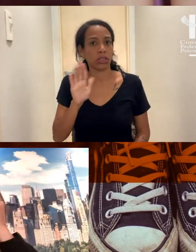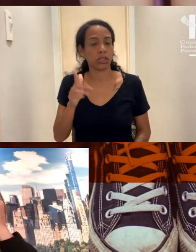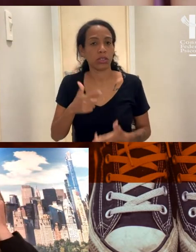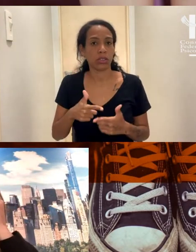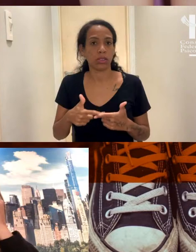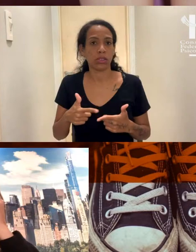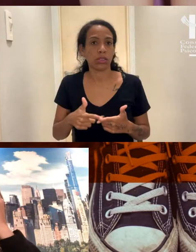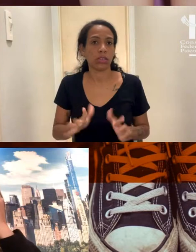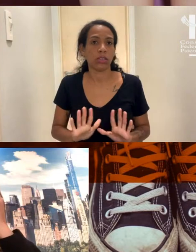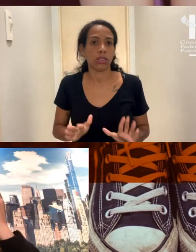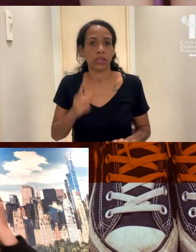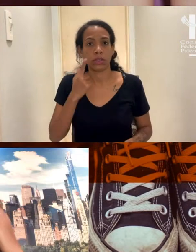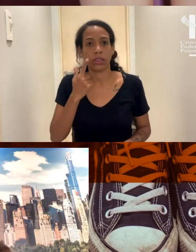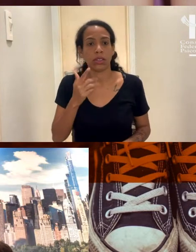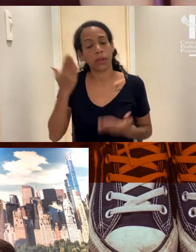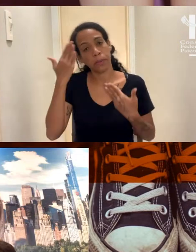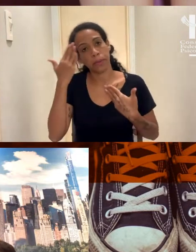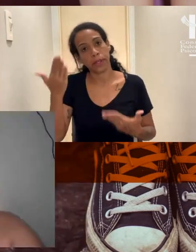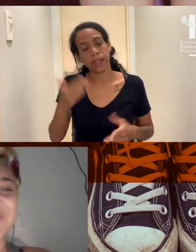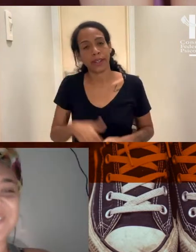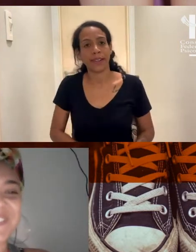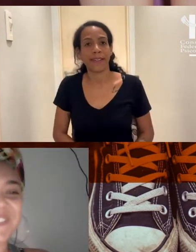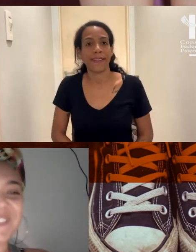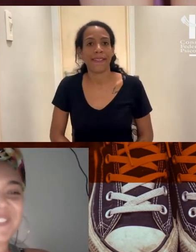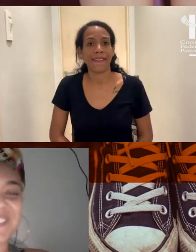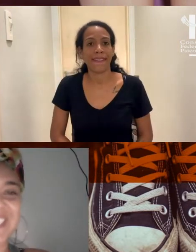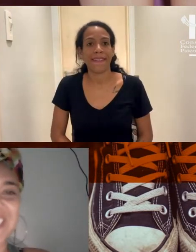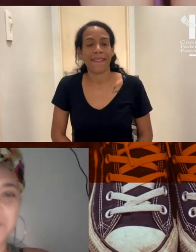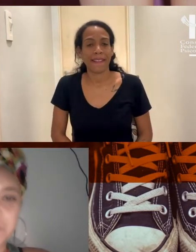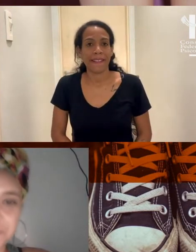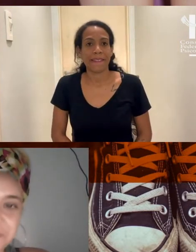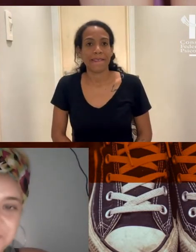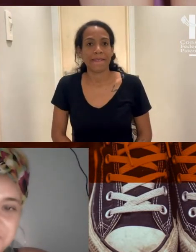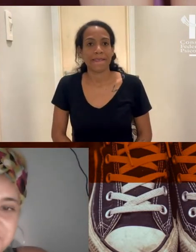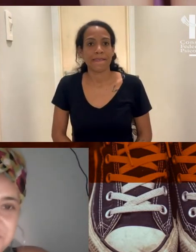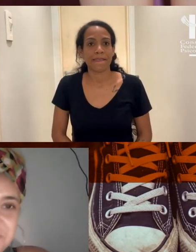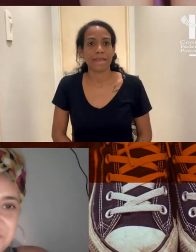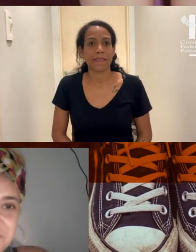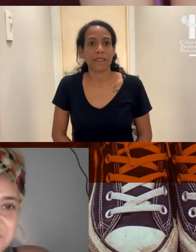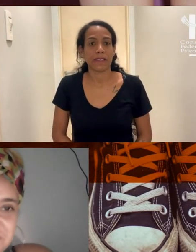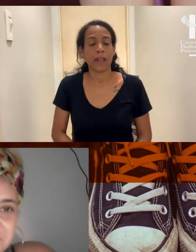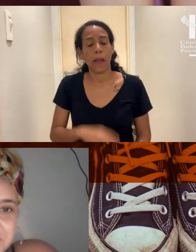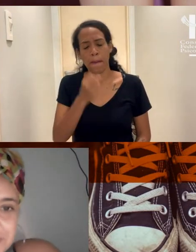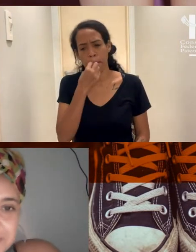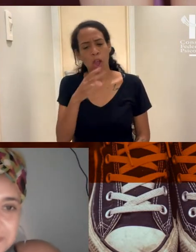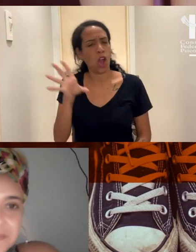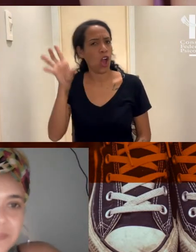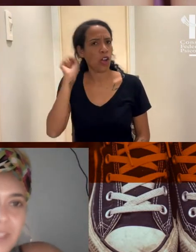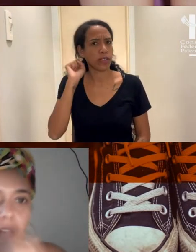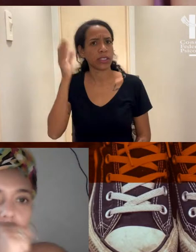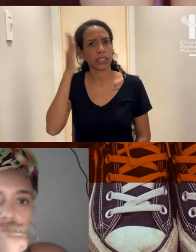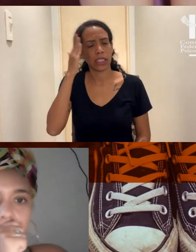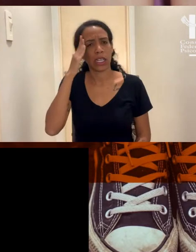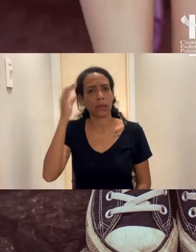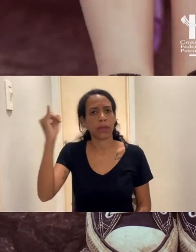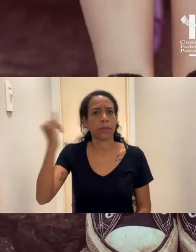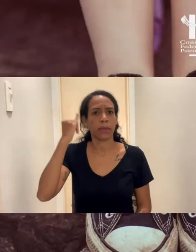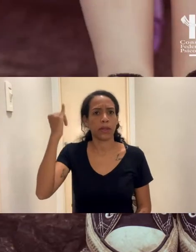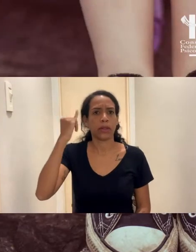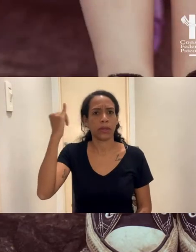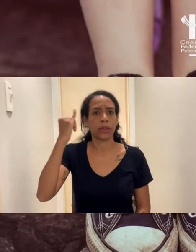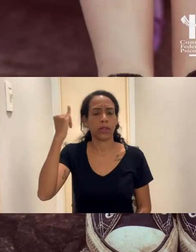adiante. Depois obrigada. Obrigada, Flávia. Que bom te escutar, né, e saber o quanto é importante aí a